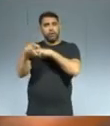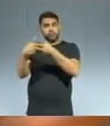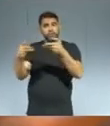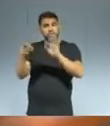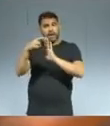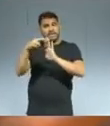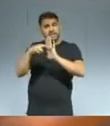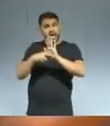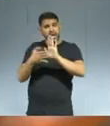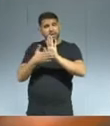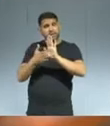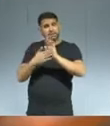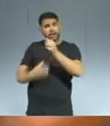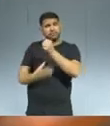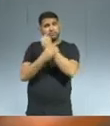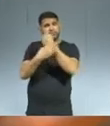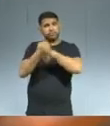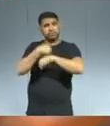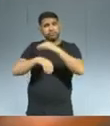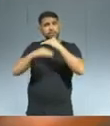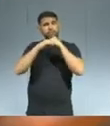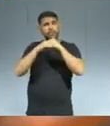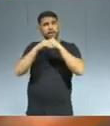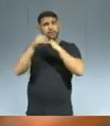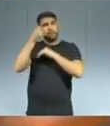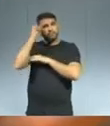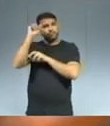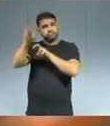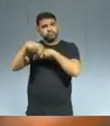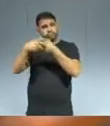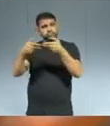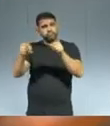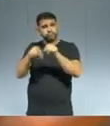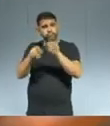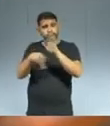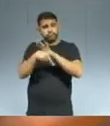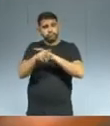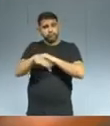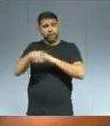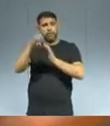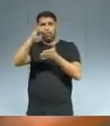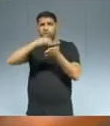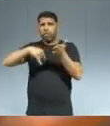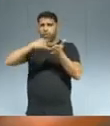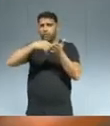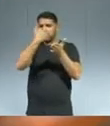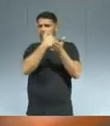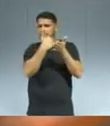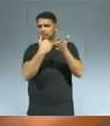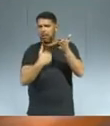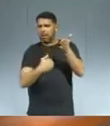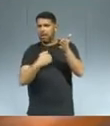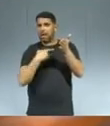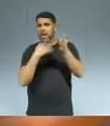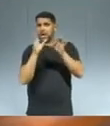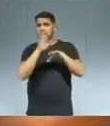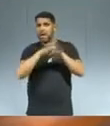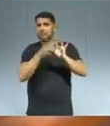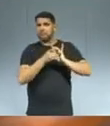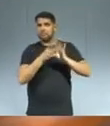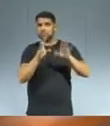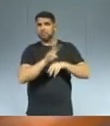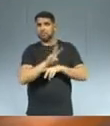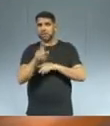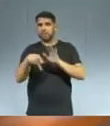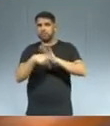são as diretrizes da sustentabilidade da agropecuária Nacional ao forno documento que inclusive velocidade